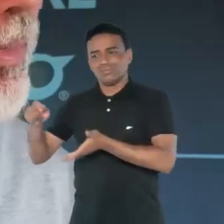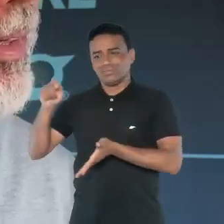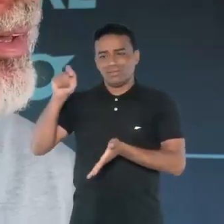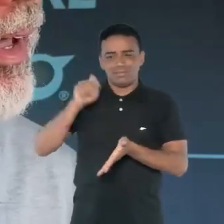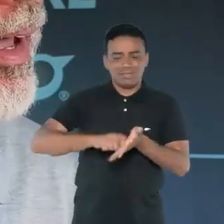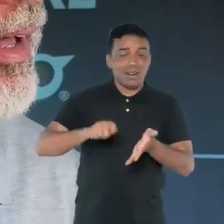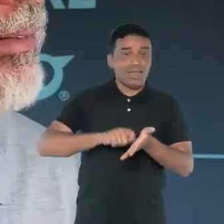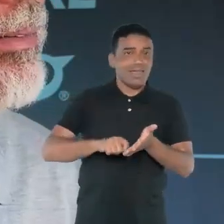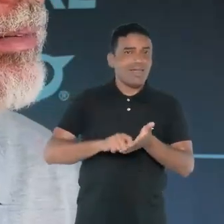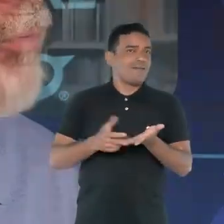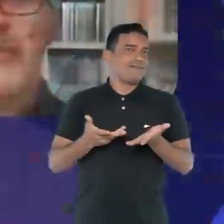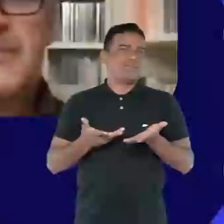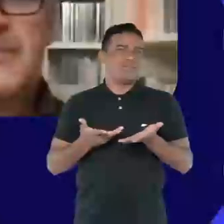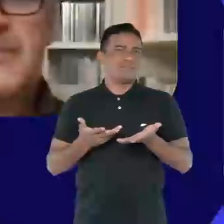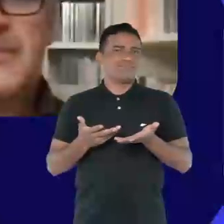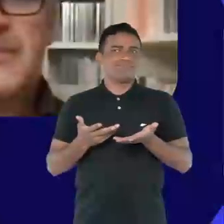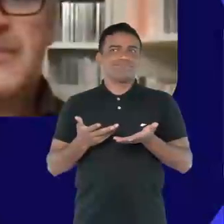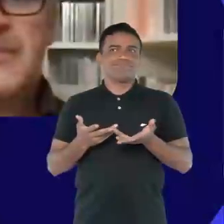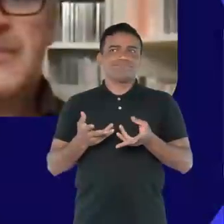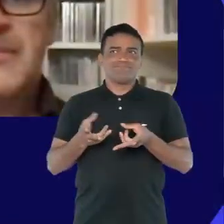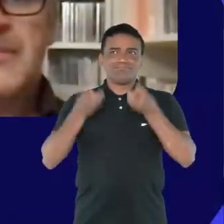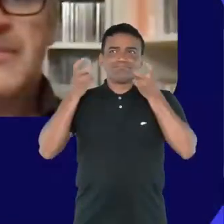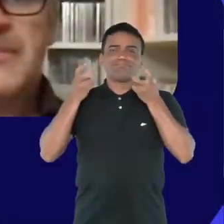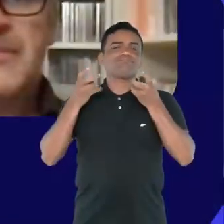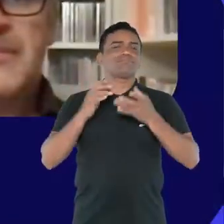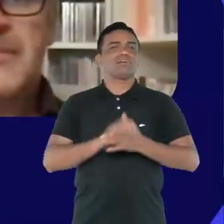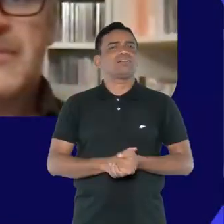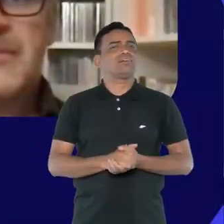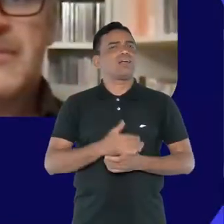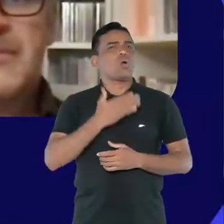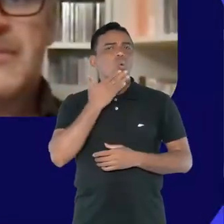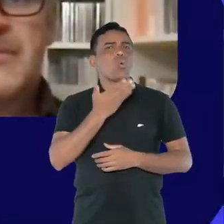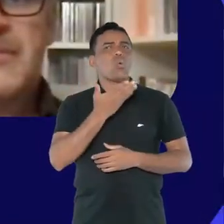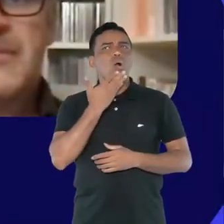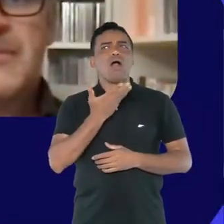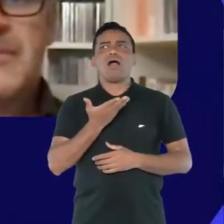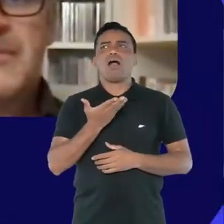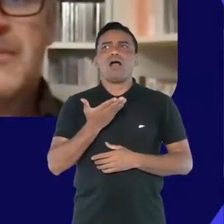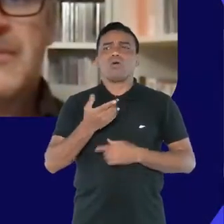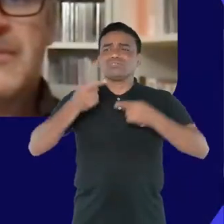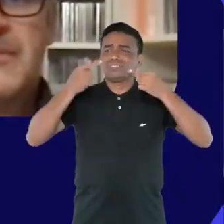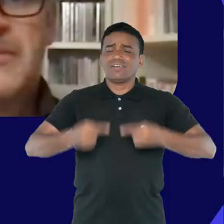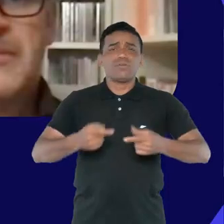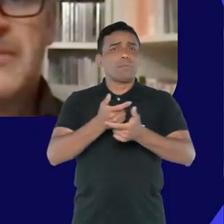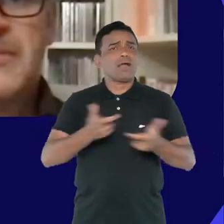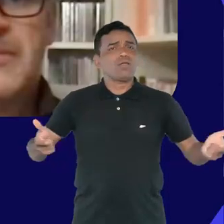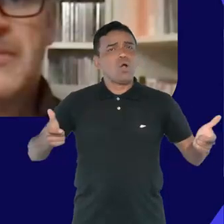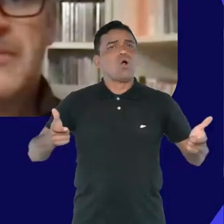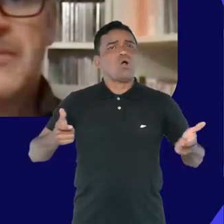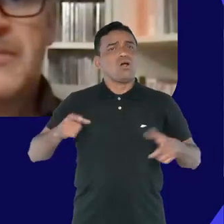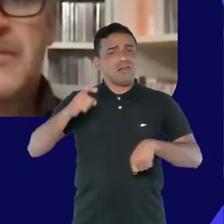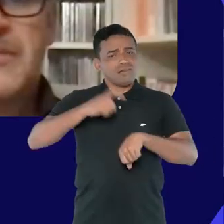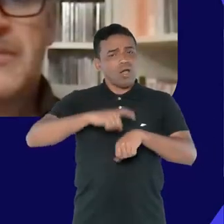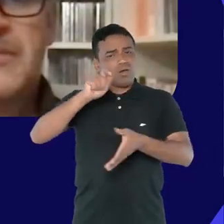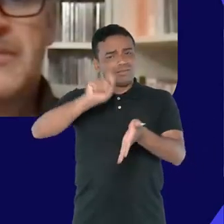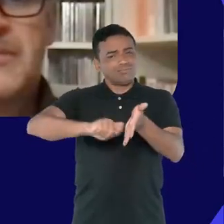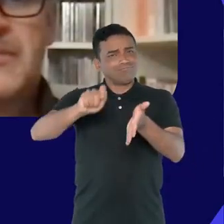vê, talvez qual tenha sido o mais desafiador na sua escrita em